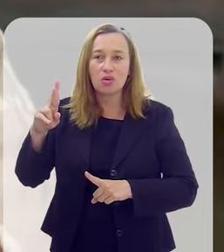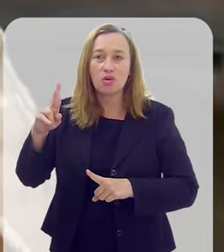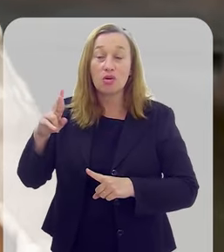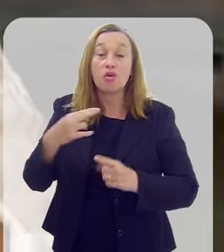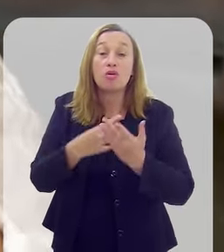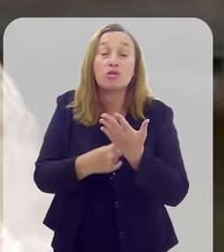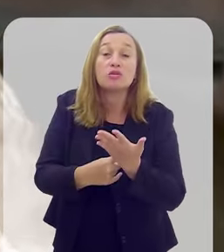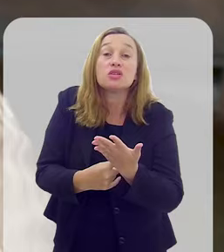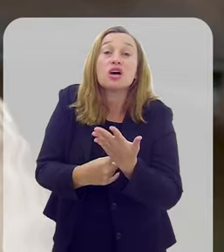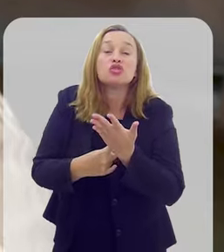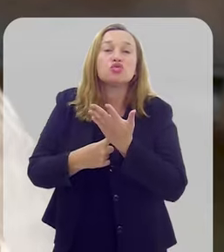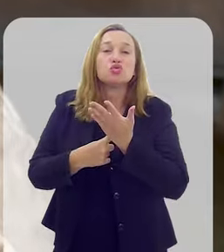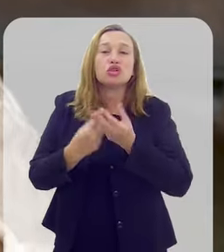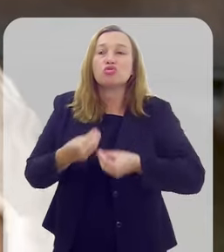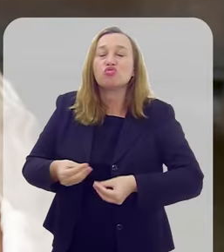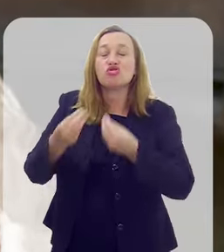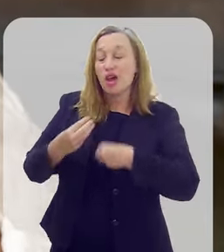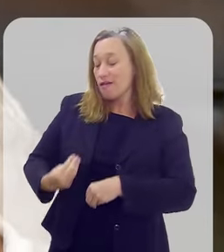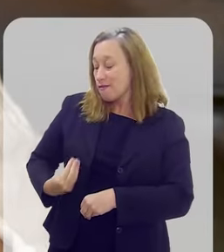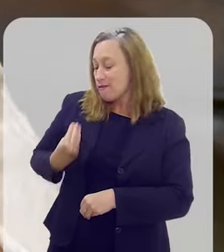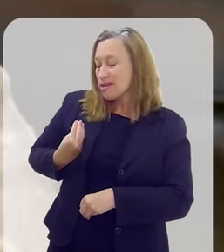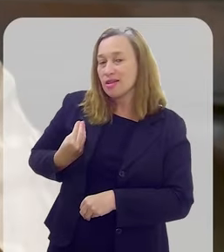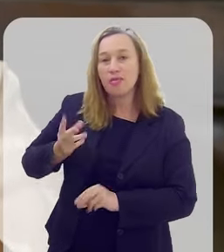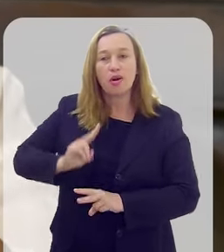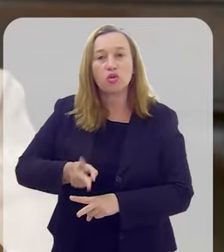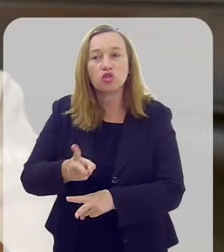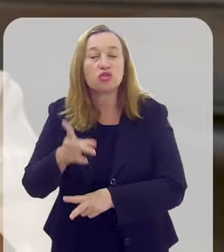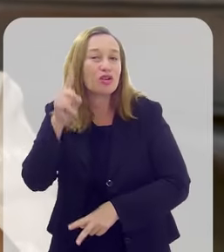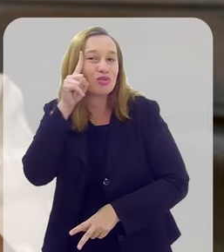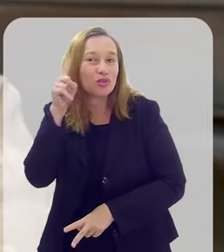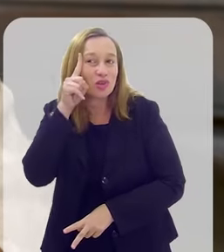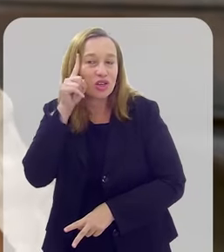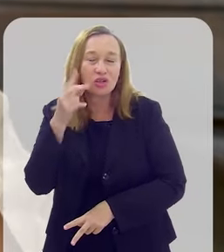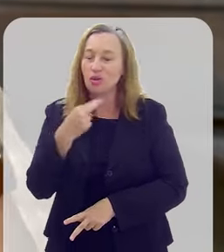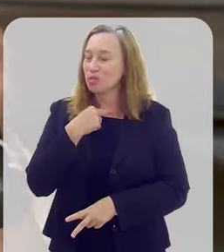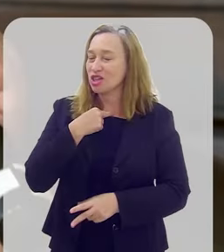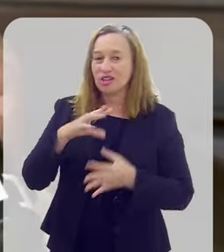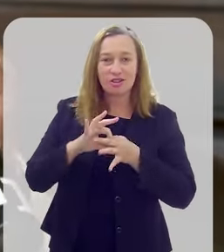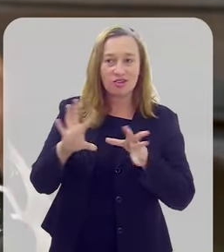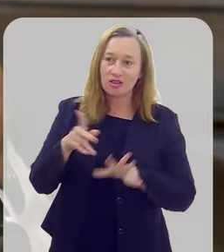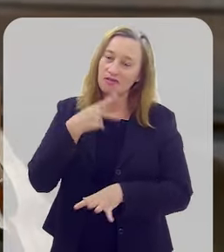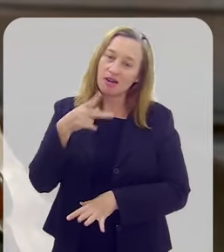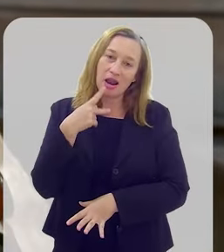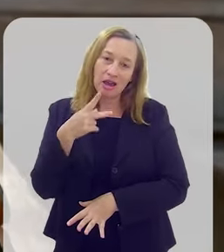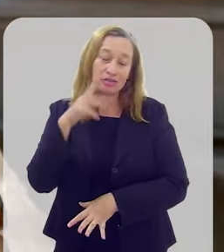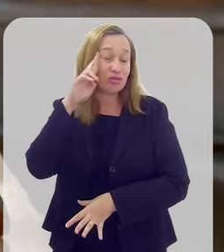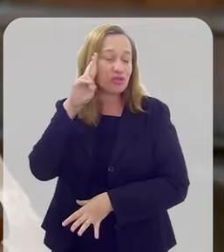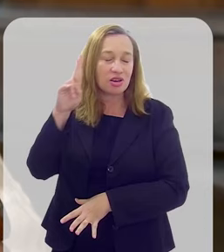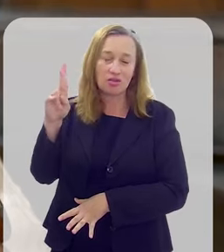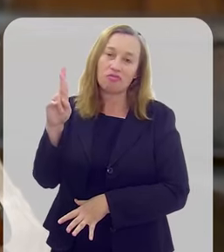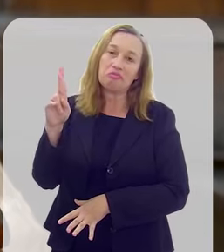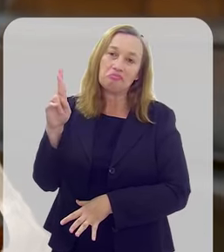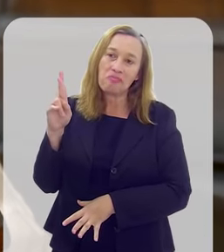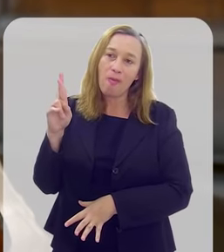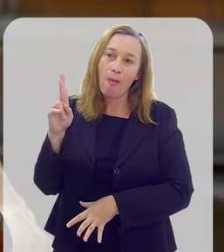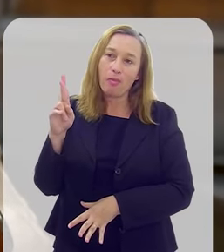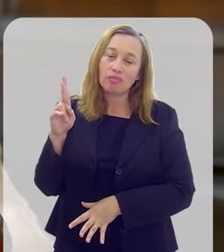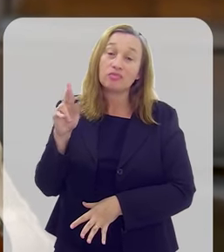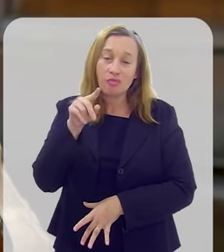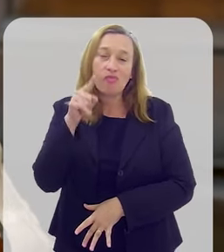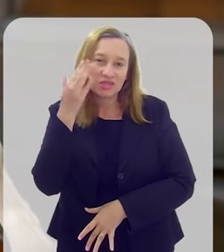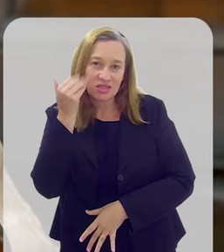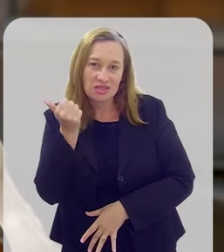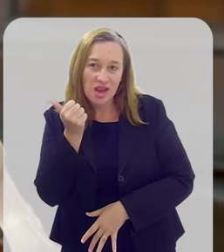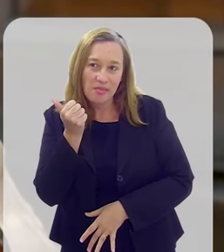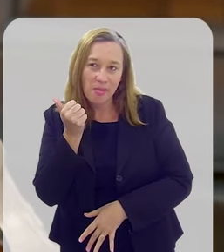Senhor respirar porque o Senhor nos dá forças para continuar todos os dias eu não poderia deixar eh de